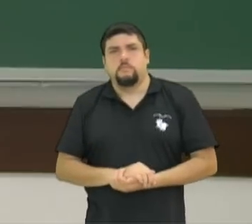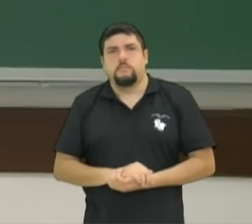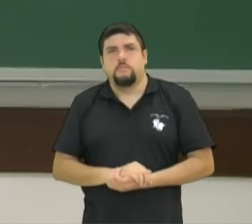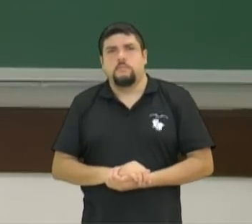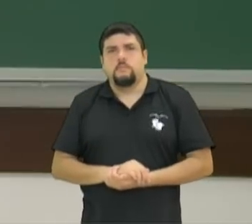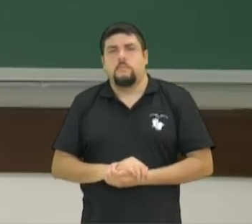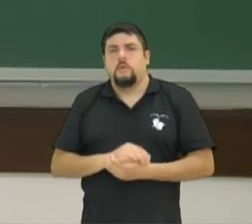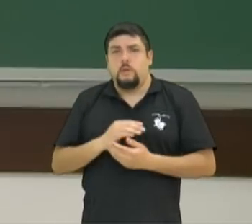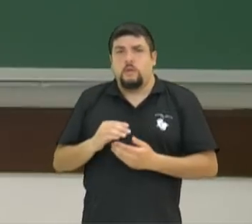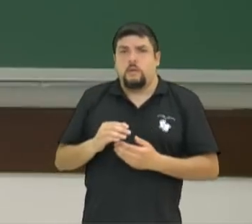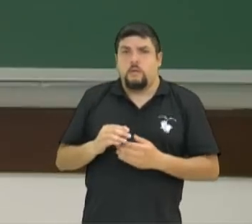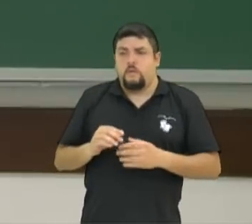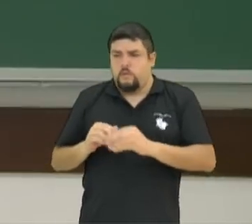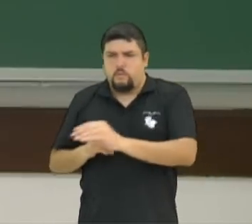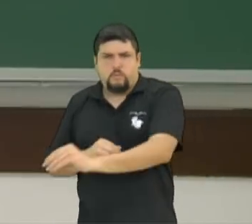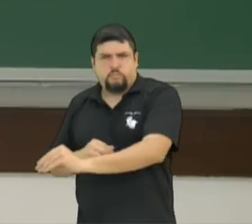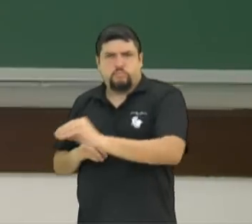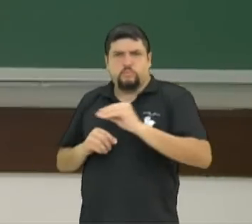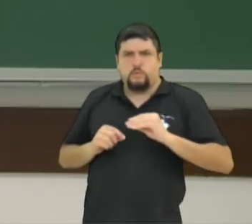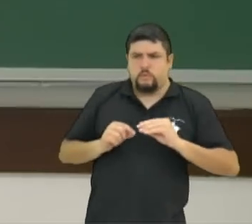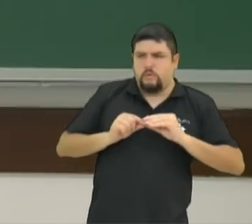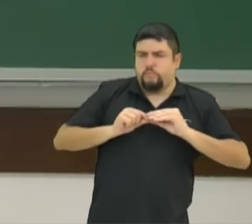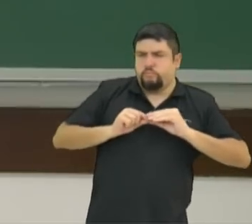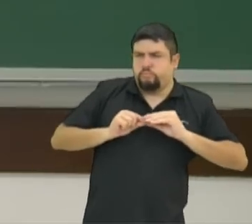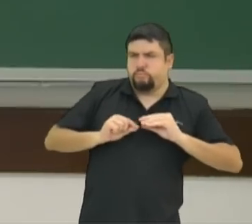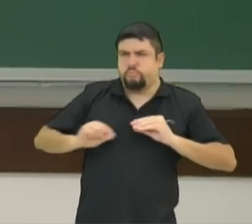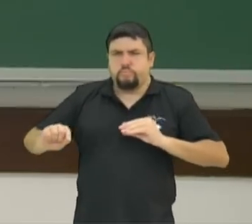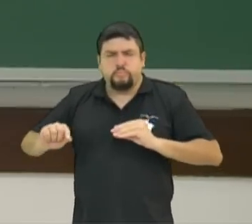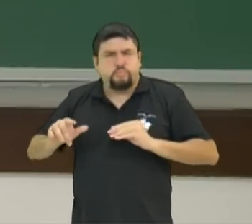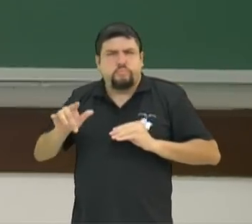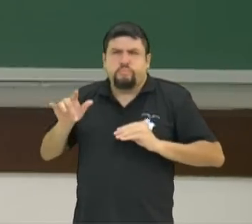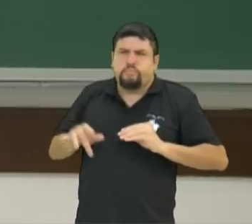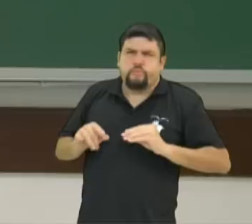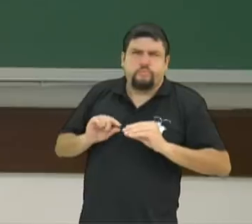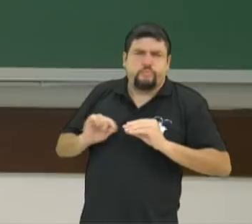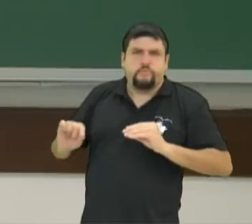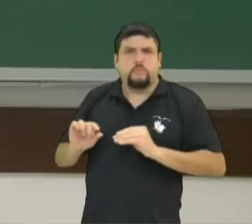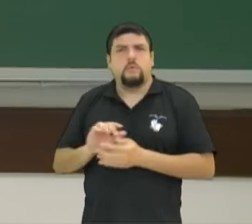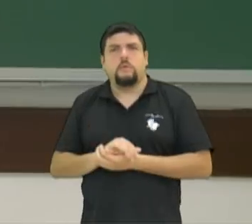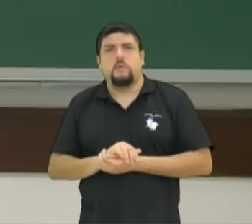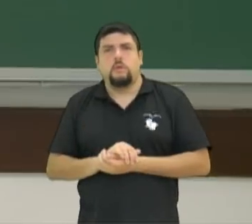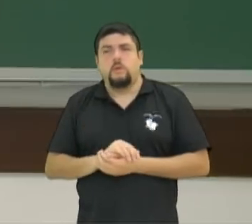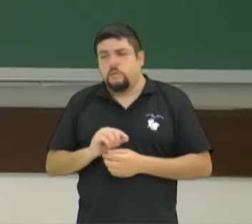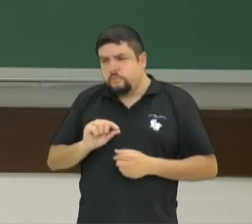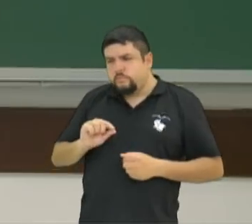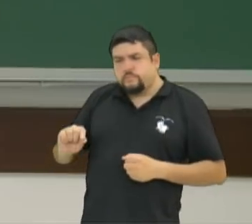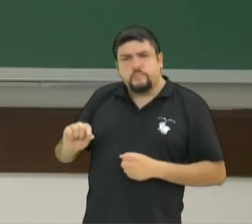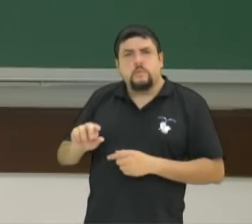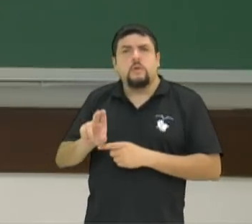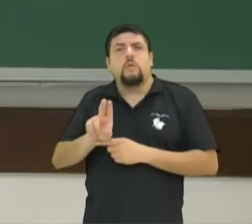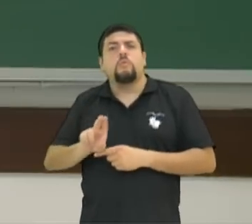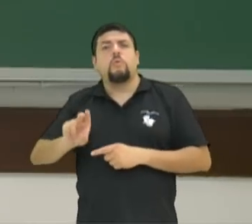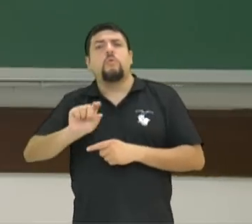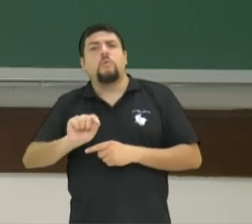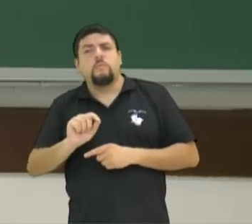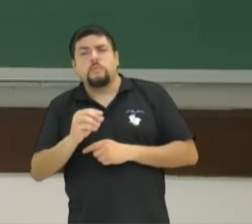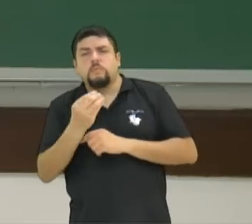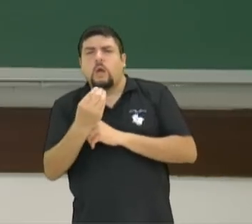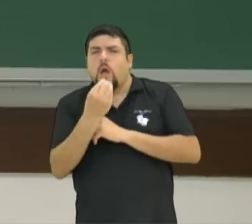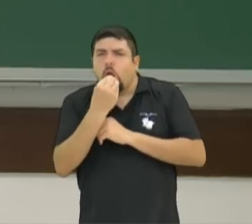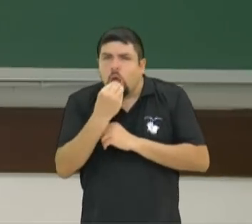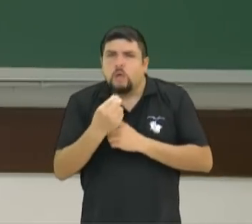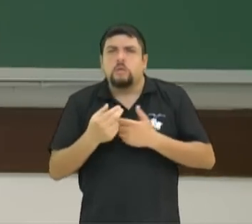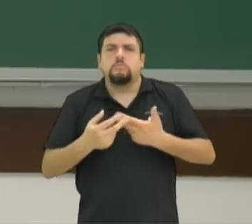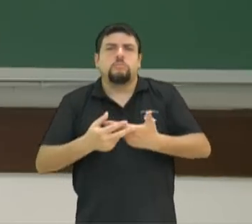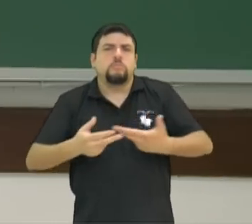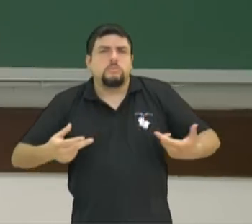era uma parcela muito pequena, quando existia essa parcela, né? E ele utilizava essa parcela para alimentação, vestuário, e em